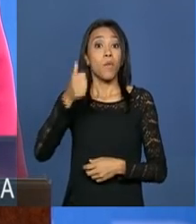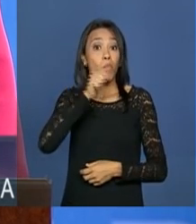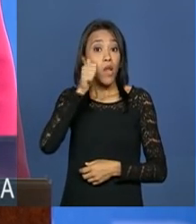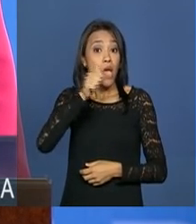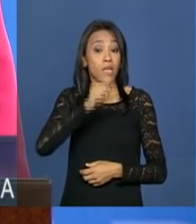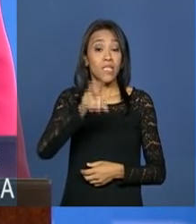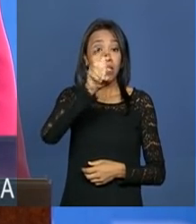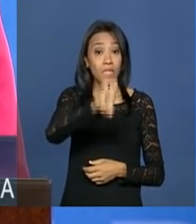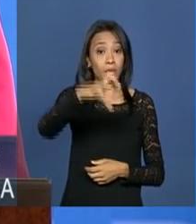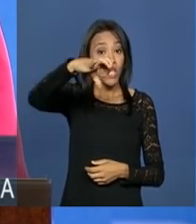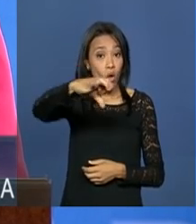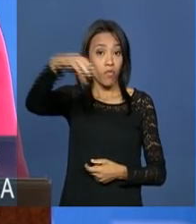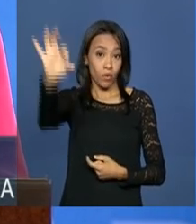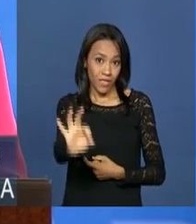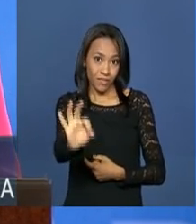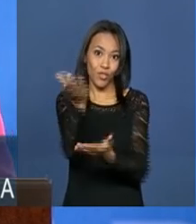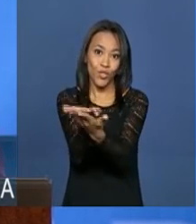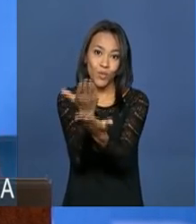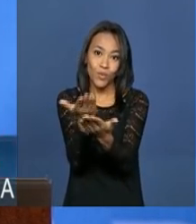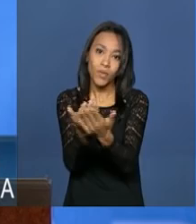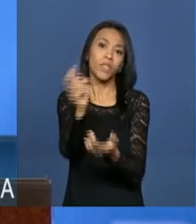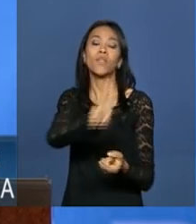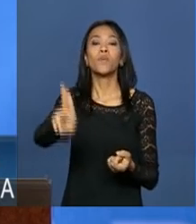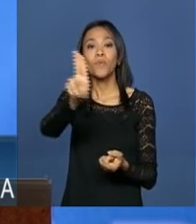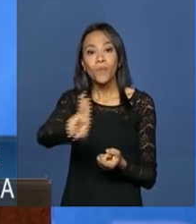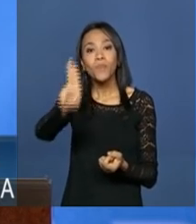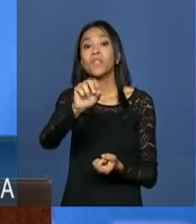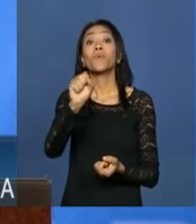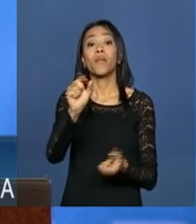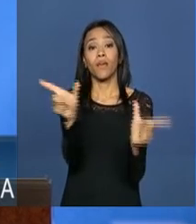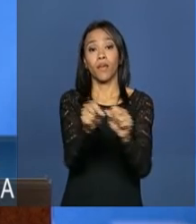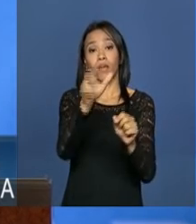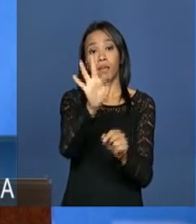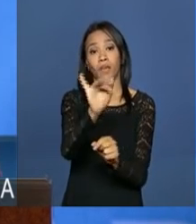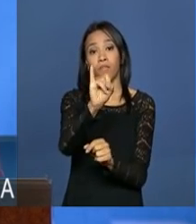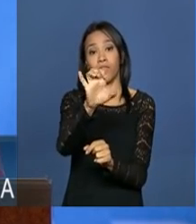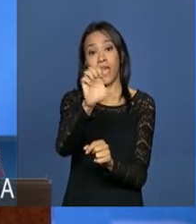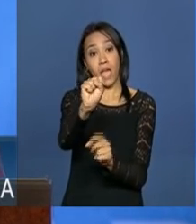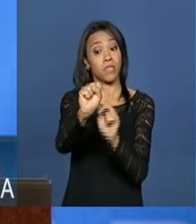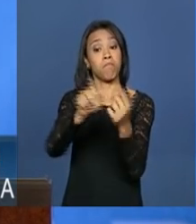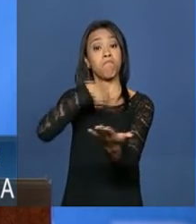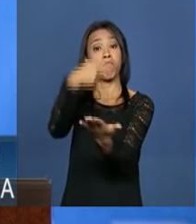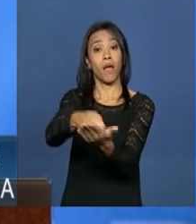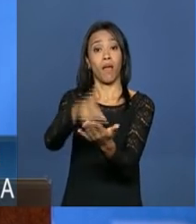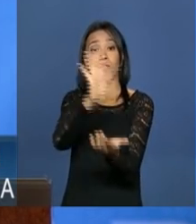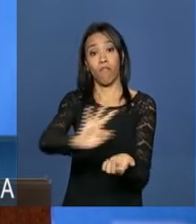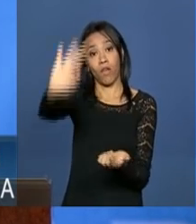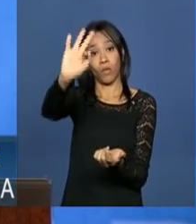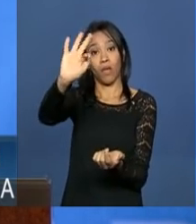59% dos estudantes que usam o FI para financiar suas